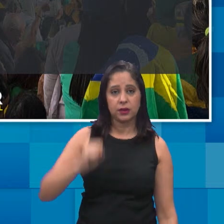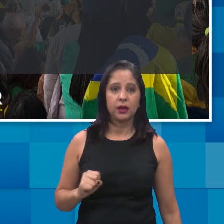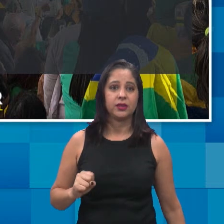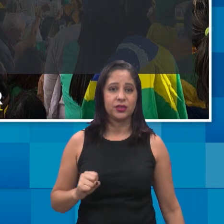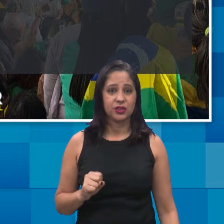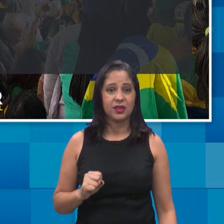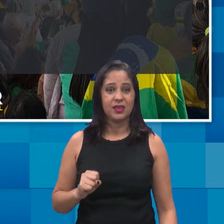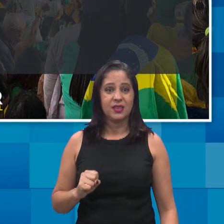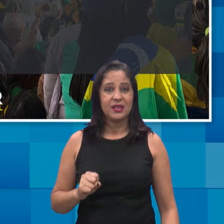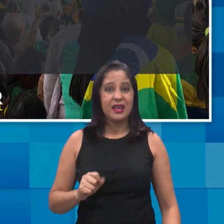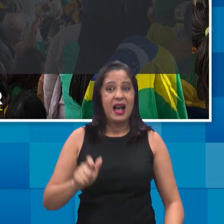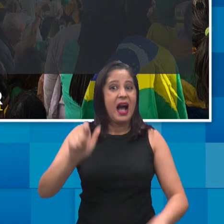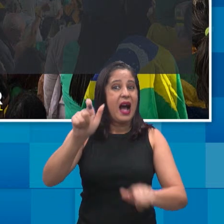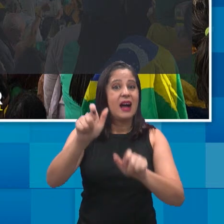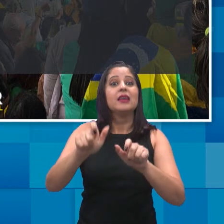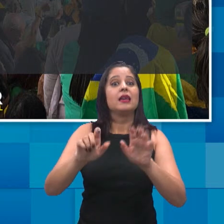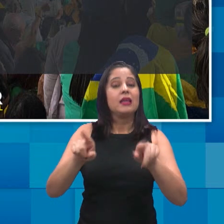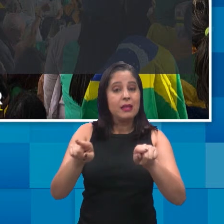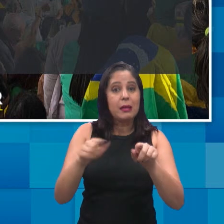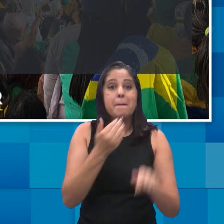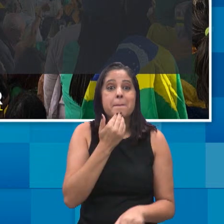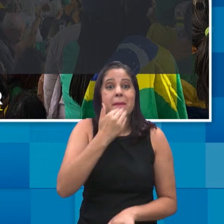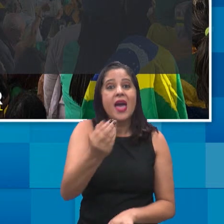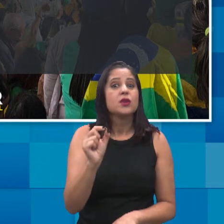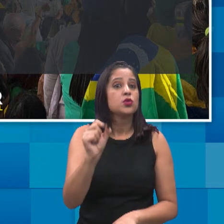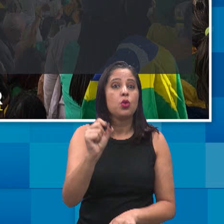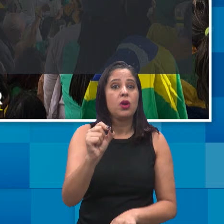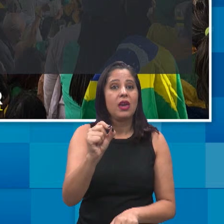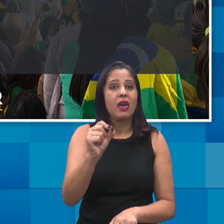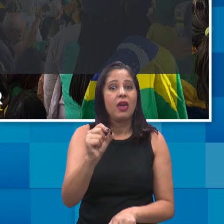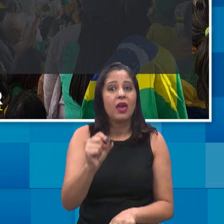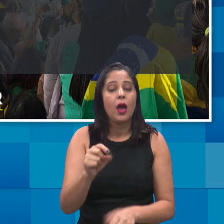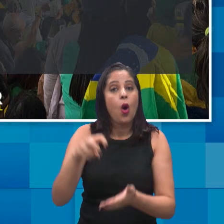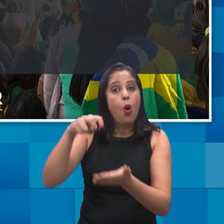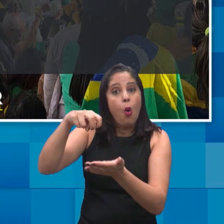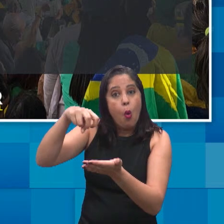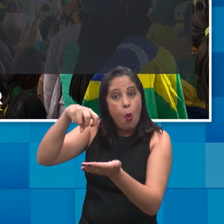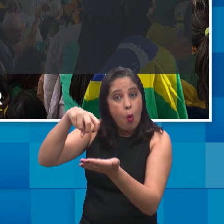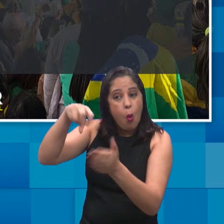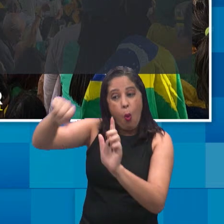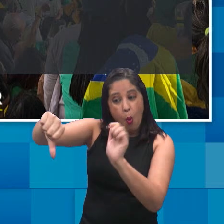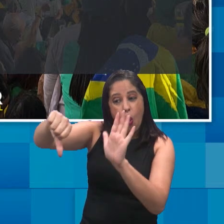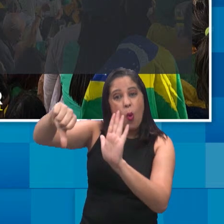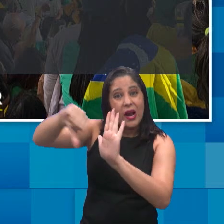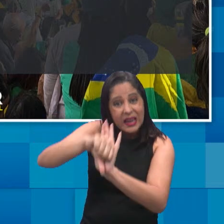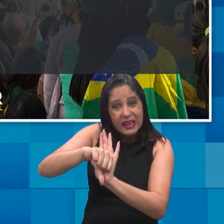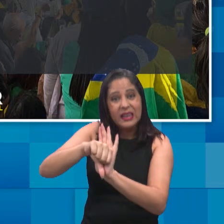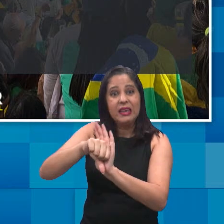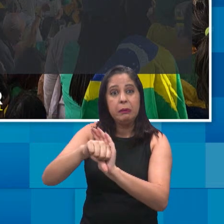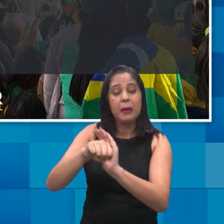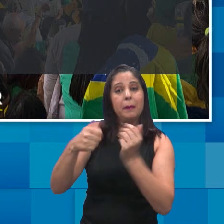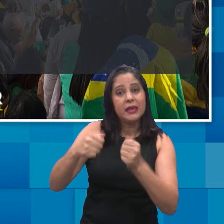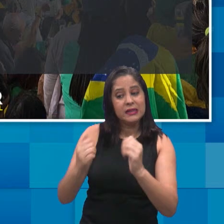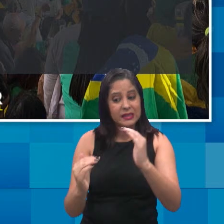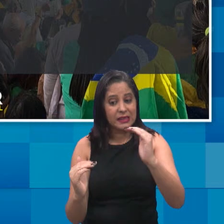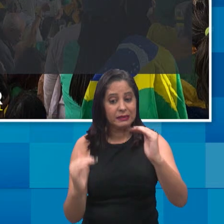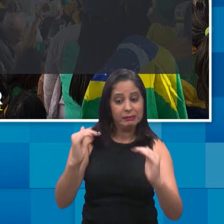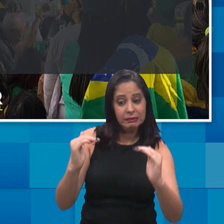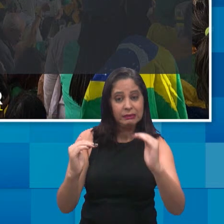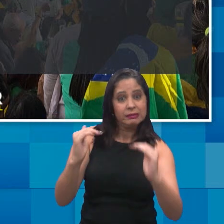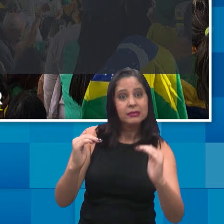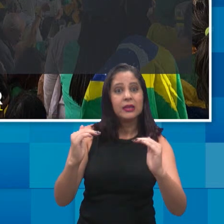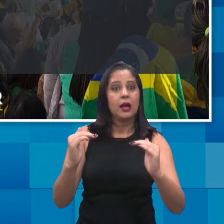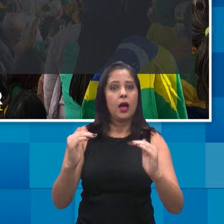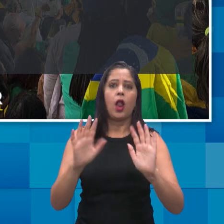pelo menos a punição seja proporcional ao ato que foi cometido, porque nós também não somos